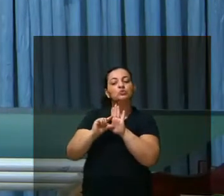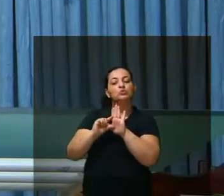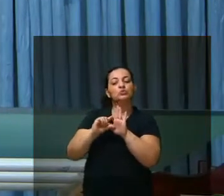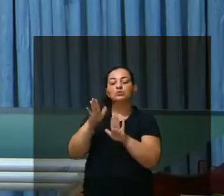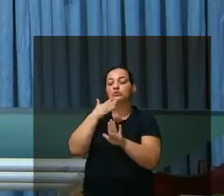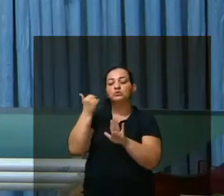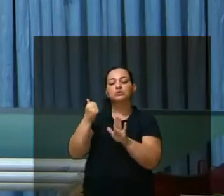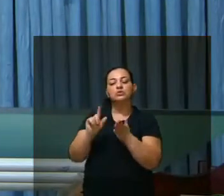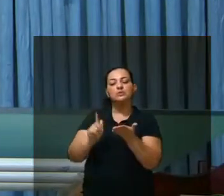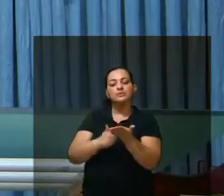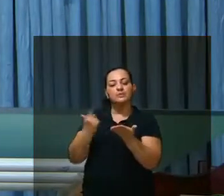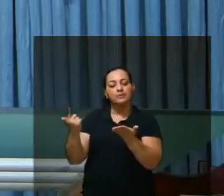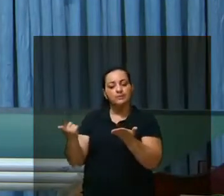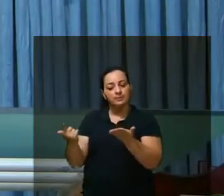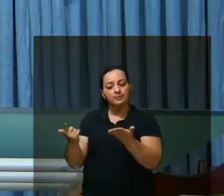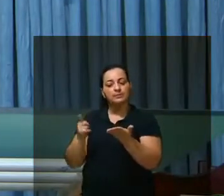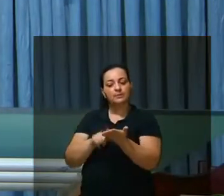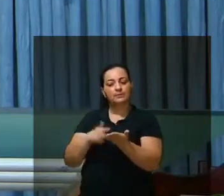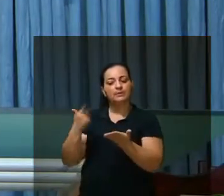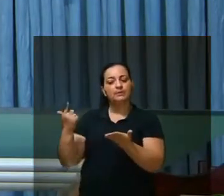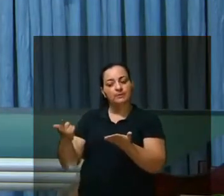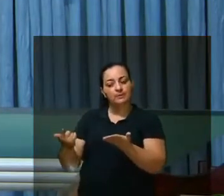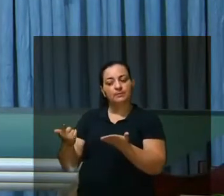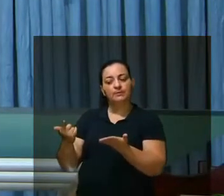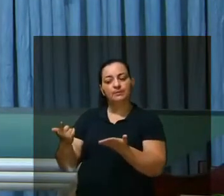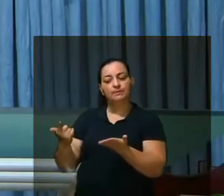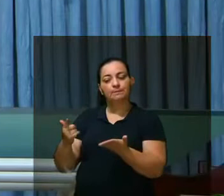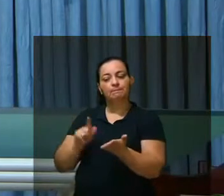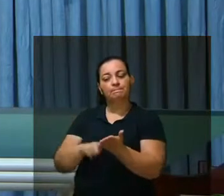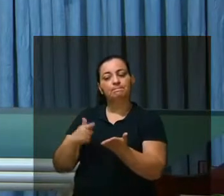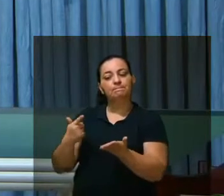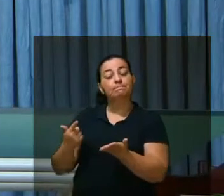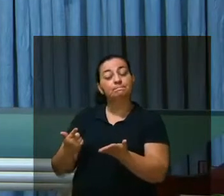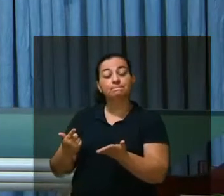é o melhor página né ser livre páginas